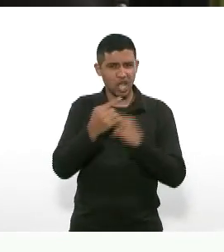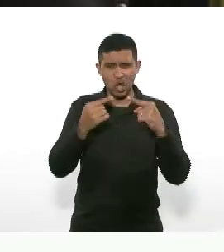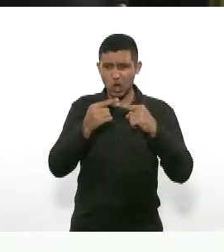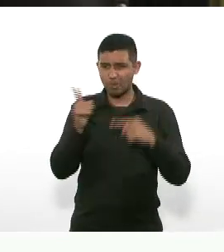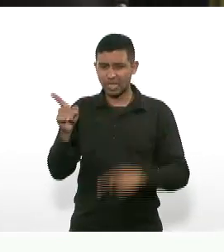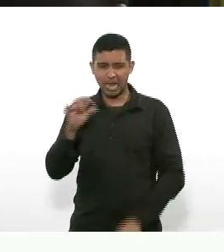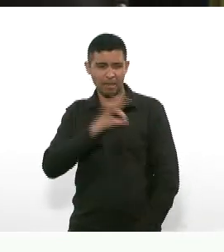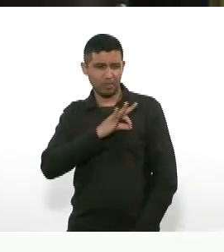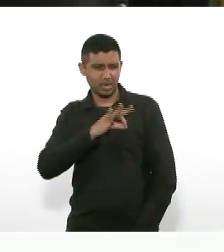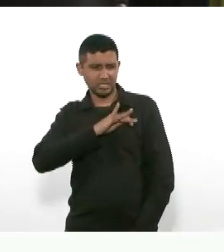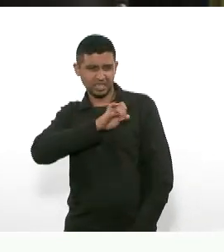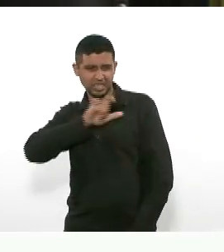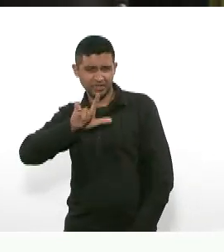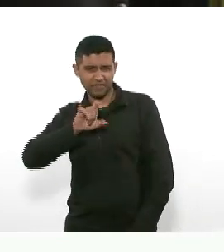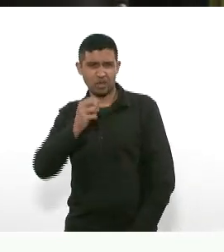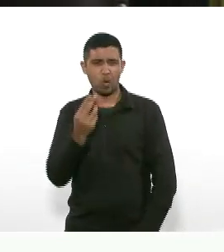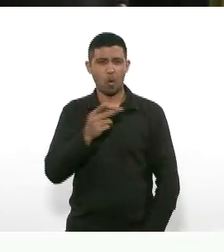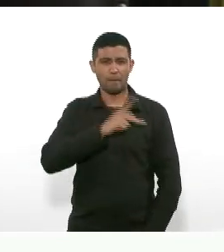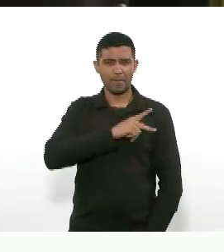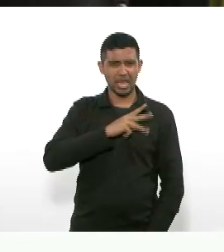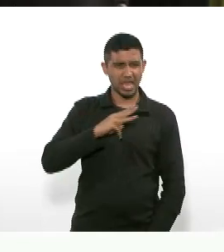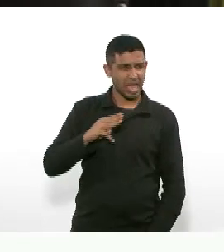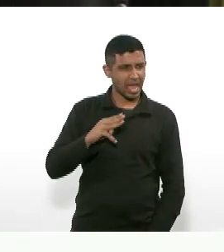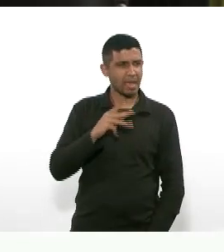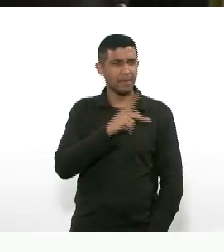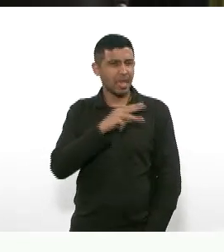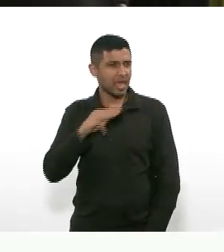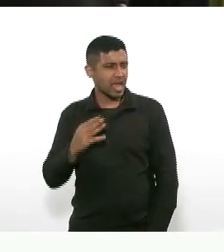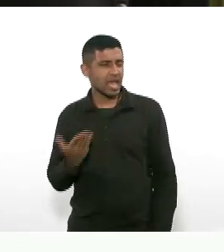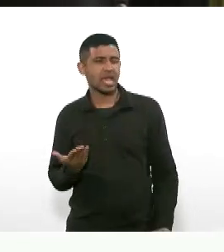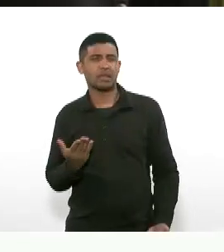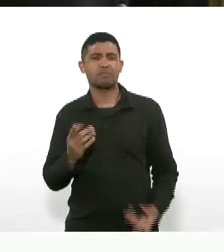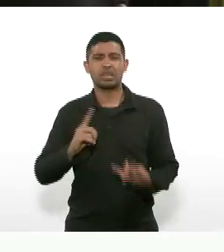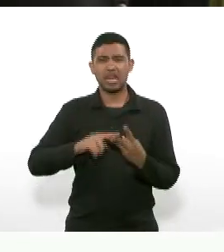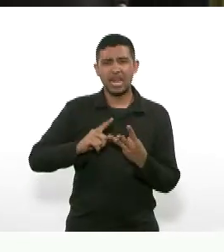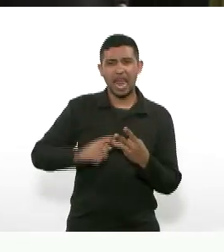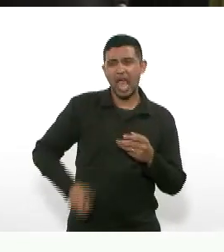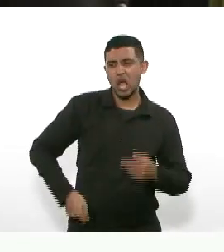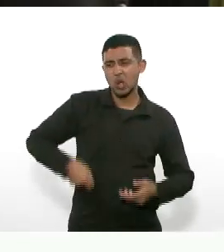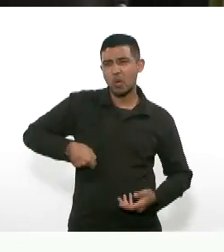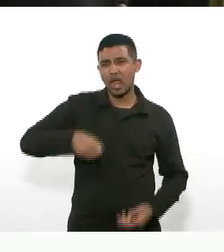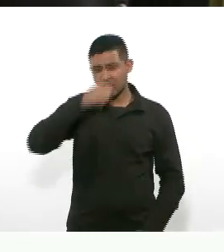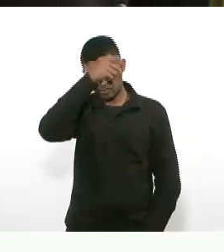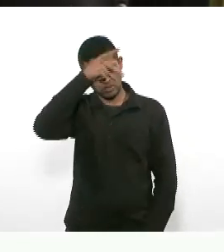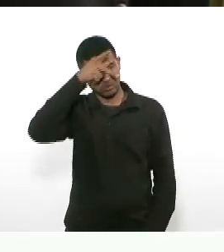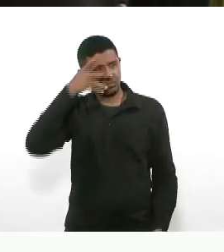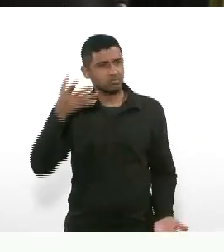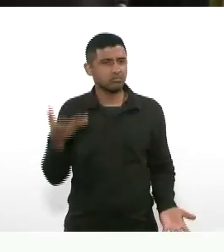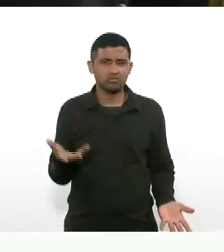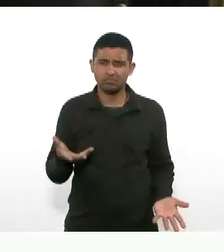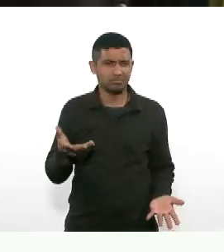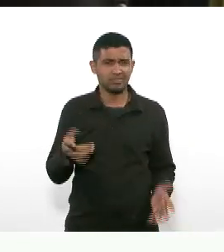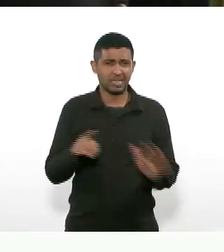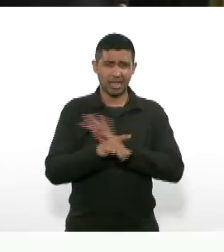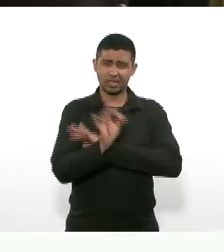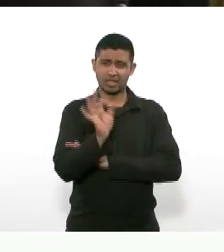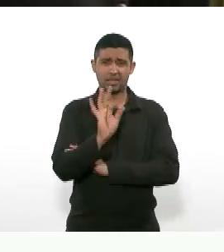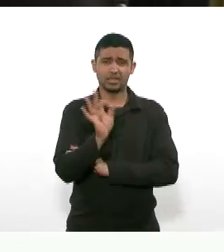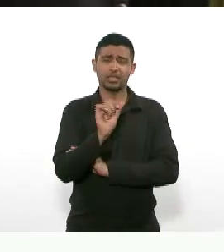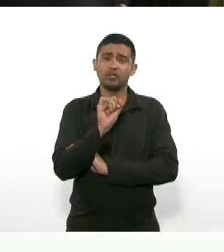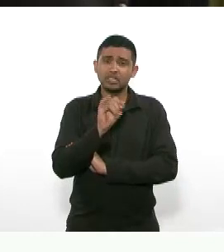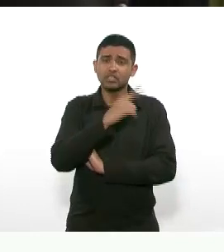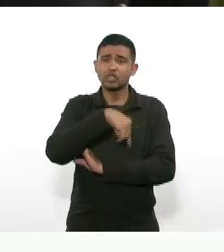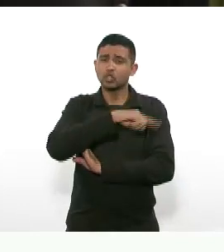Polícia Federal, da Polícia Militar ou da Guarda Municipal. Então, se nós formos capazes de usar